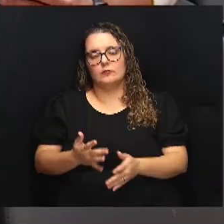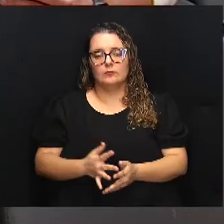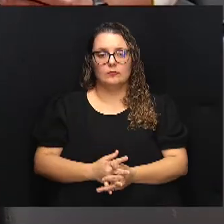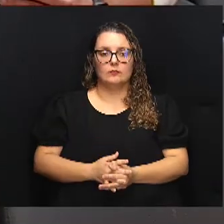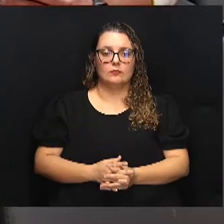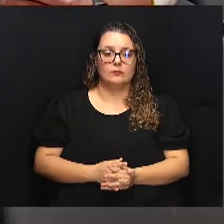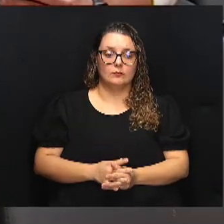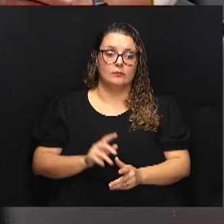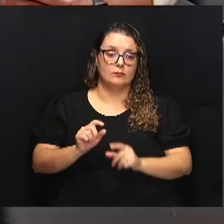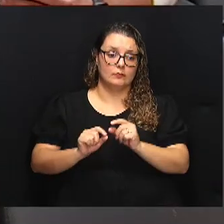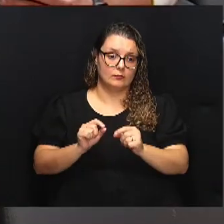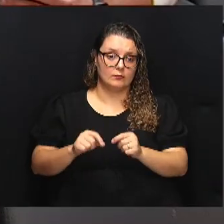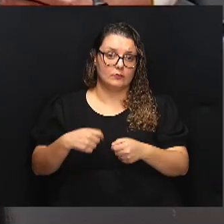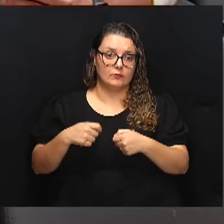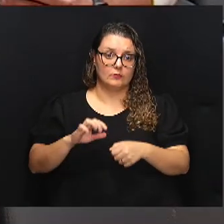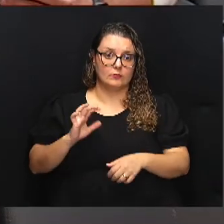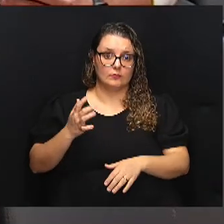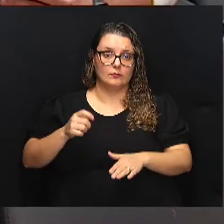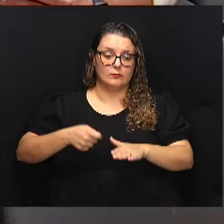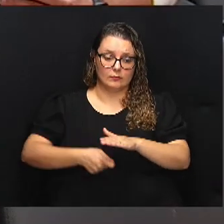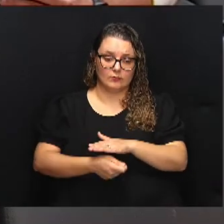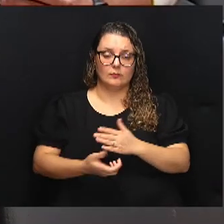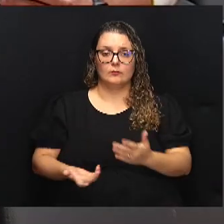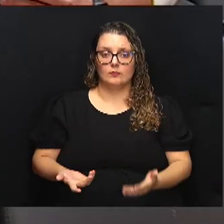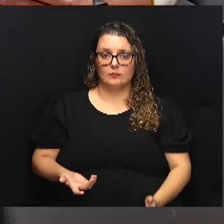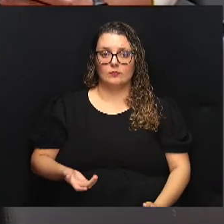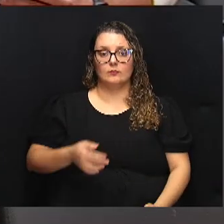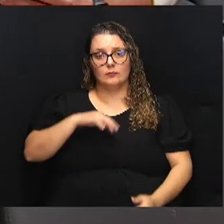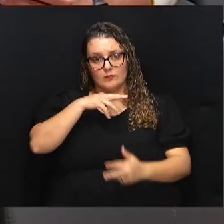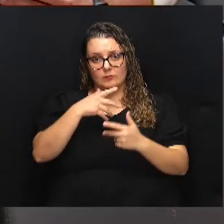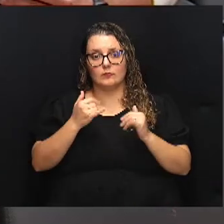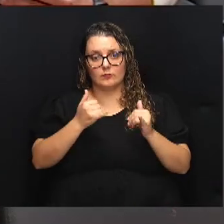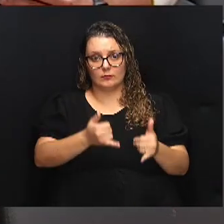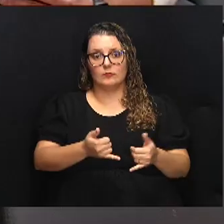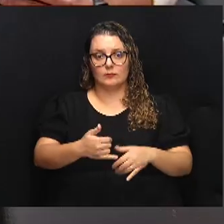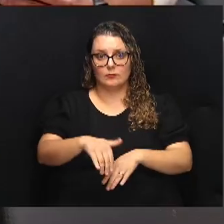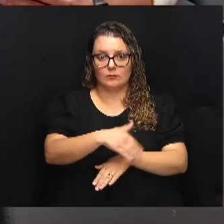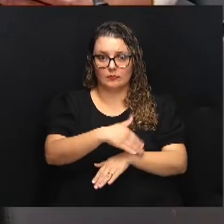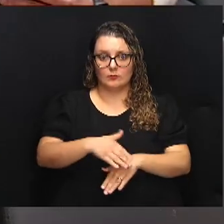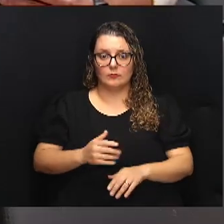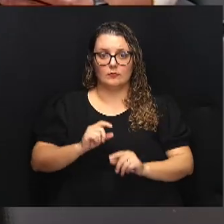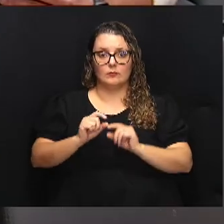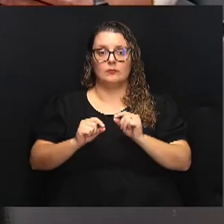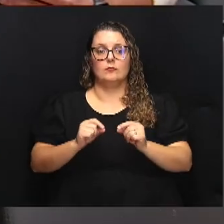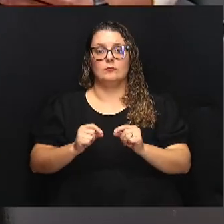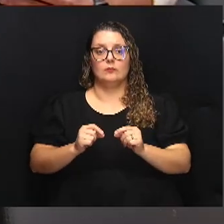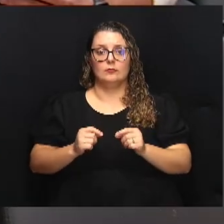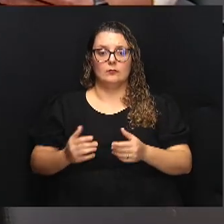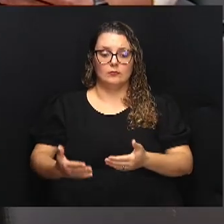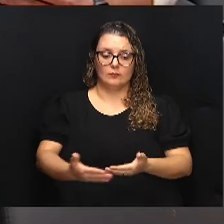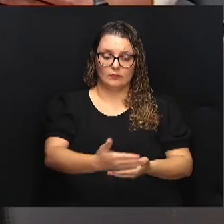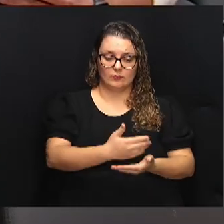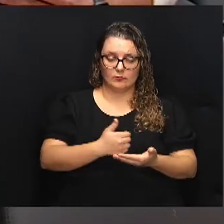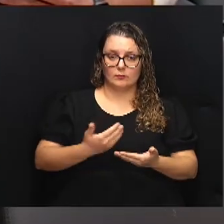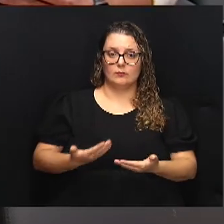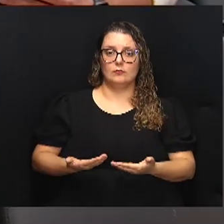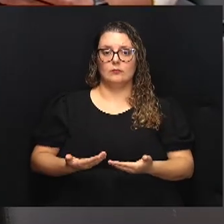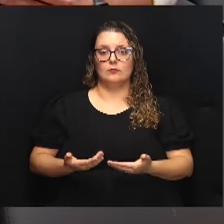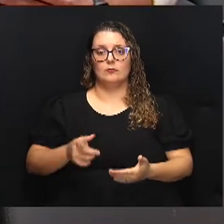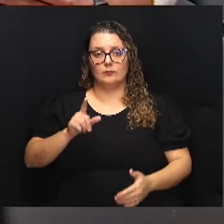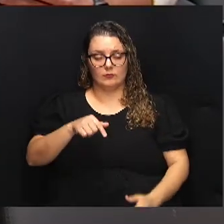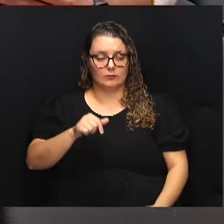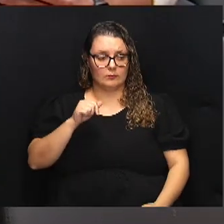precisa investir nisso. Tem, como eu disse, os animais que estão abandonados na rua, quem vai lá acolhê-los é